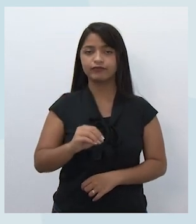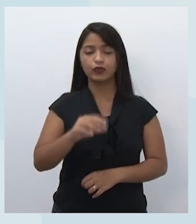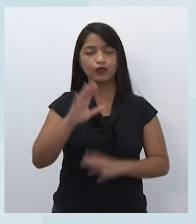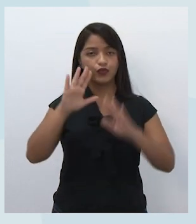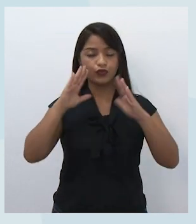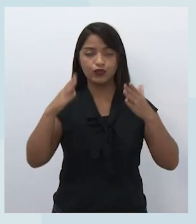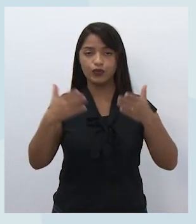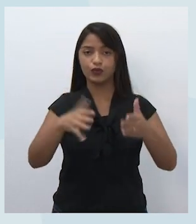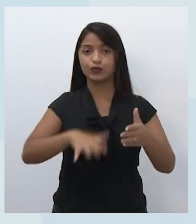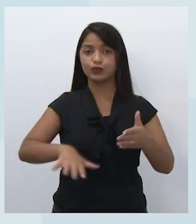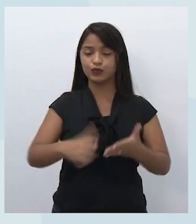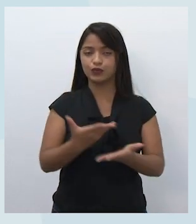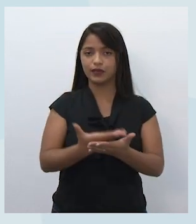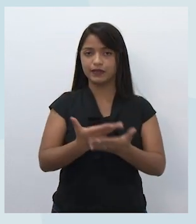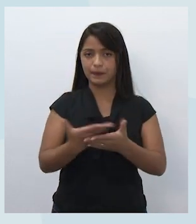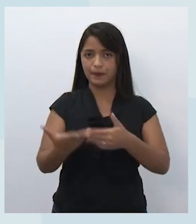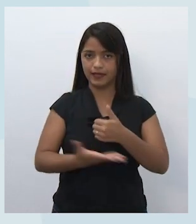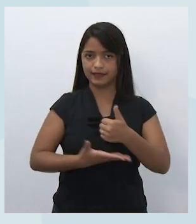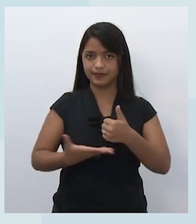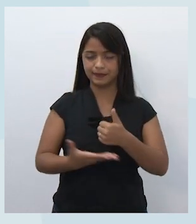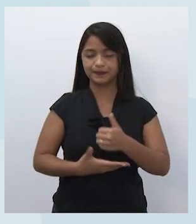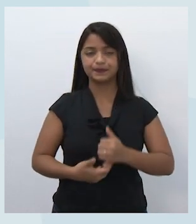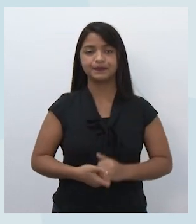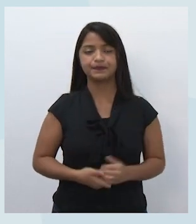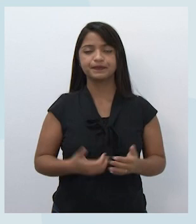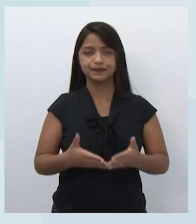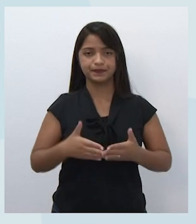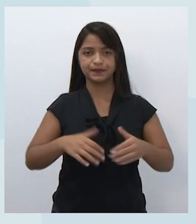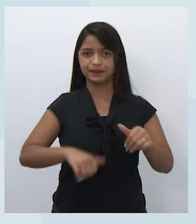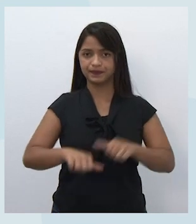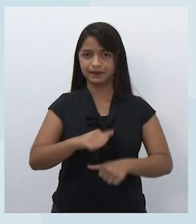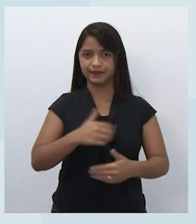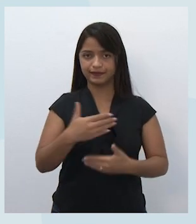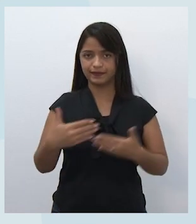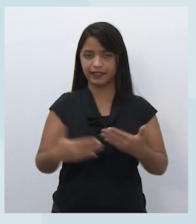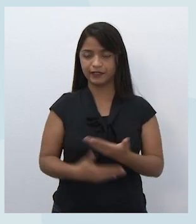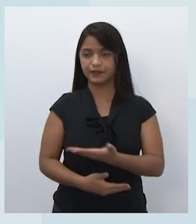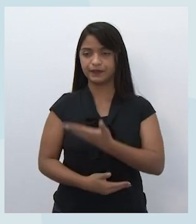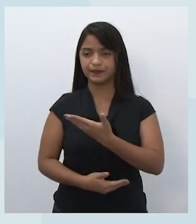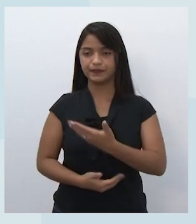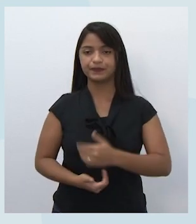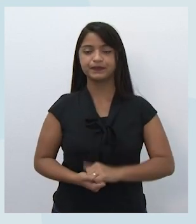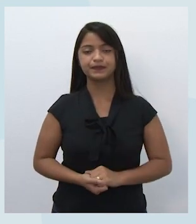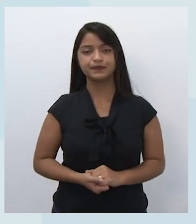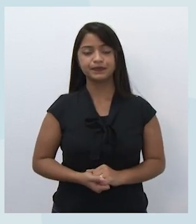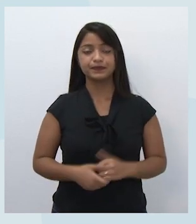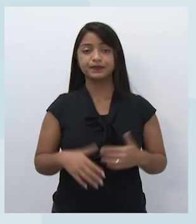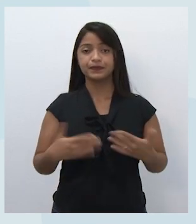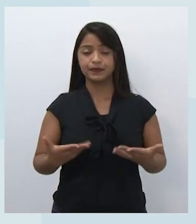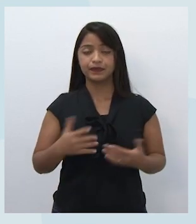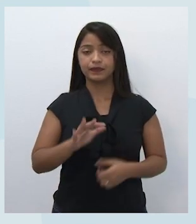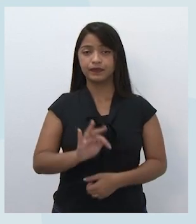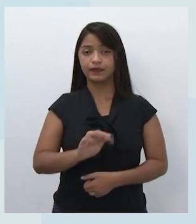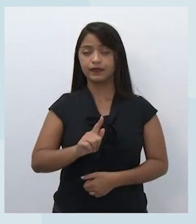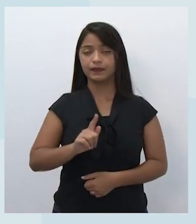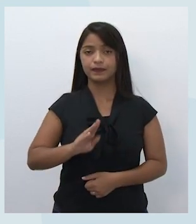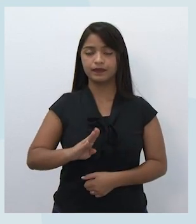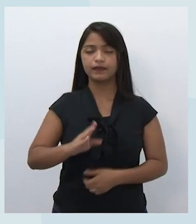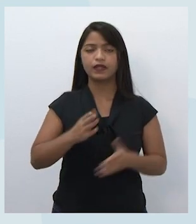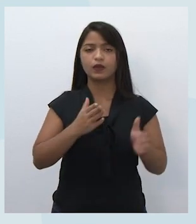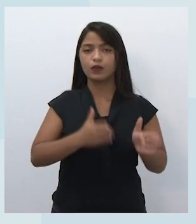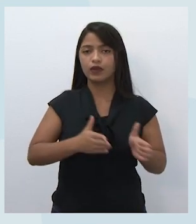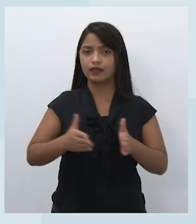básica. Próximo slide, por favor. Então, a formação geral básica, ela está